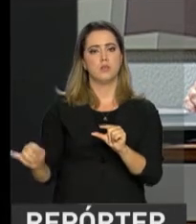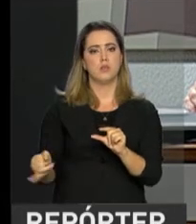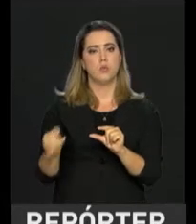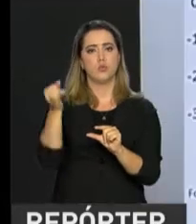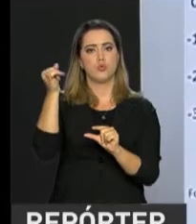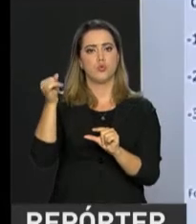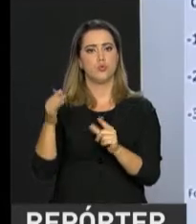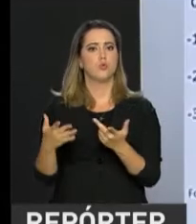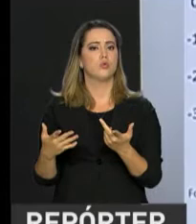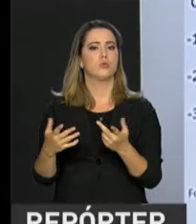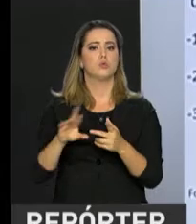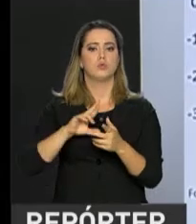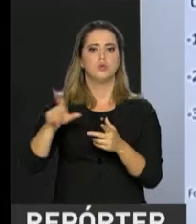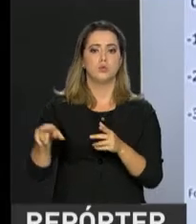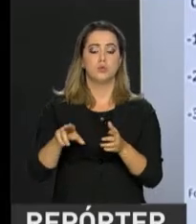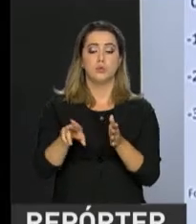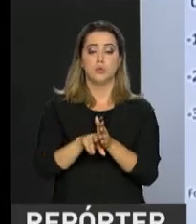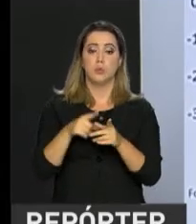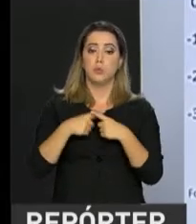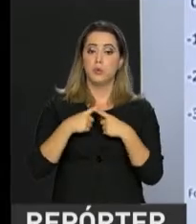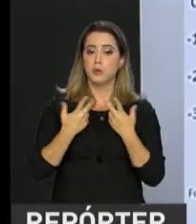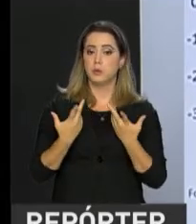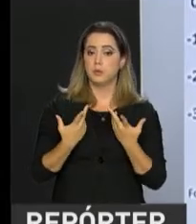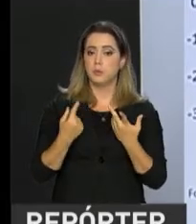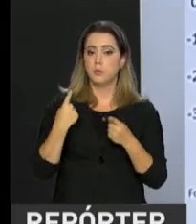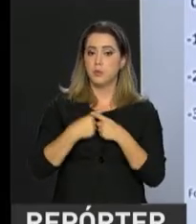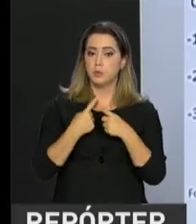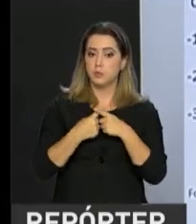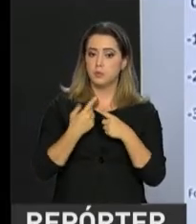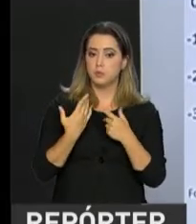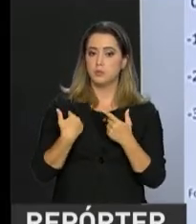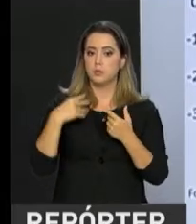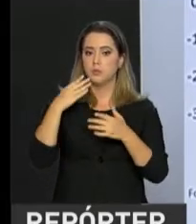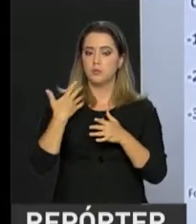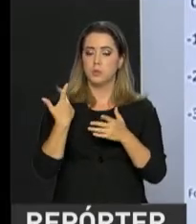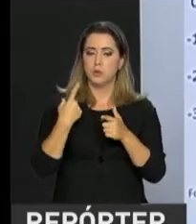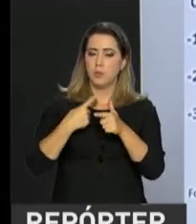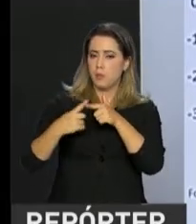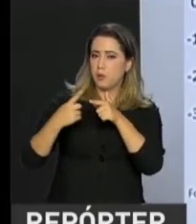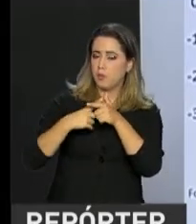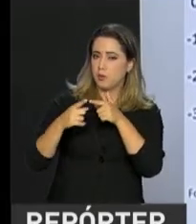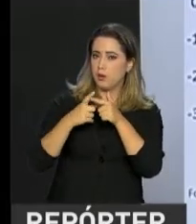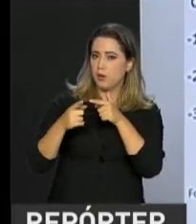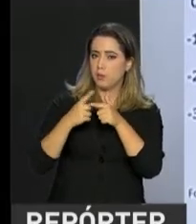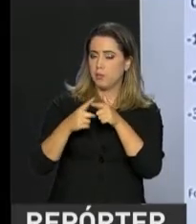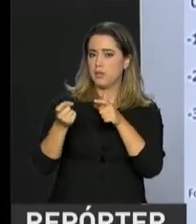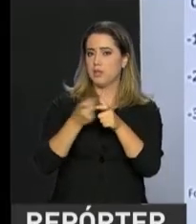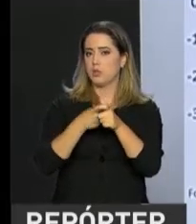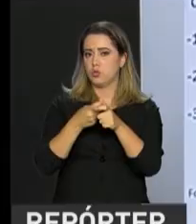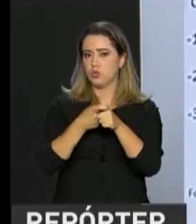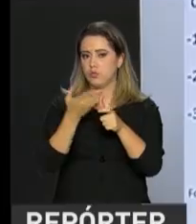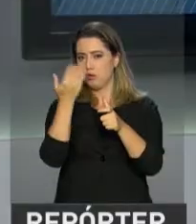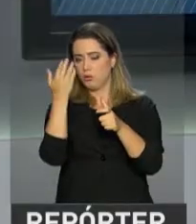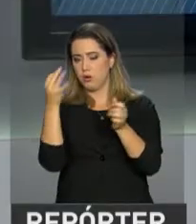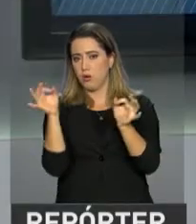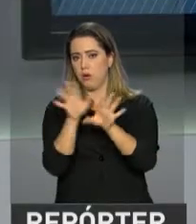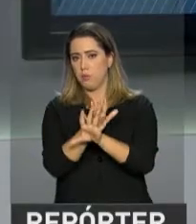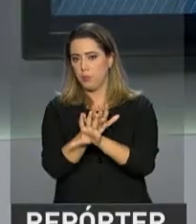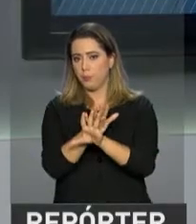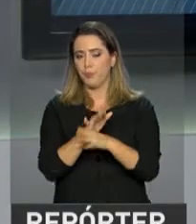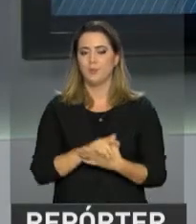economia queda da inflação entanto porque a trajetória de sustentabilidade da dívida pública foi quebrada